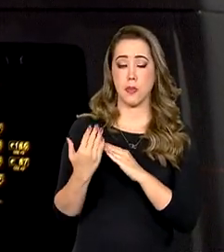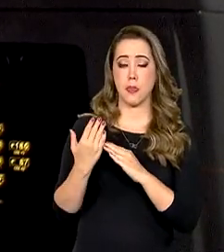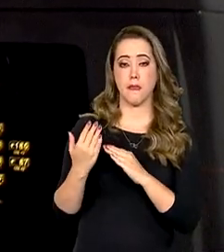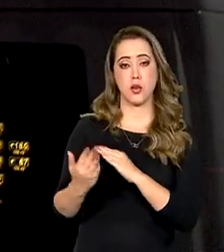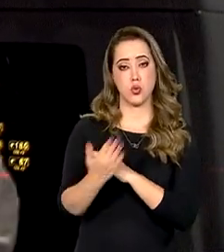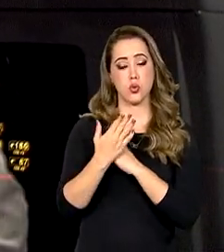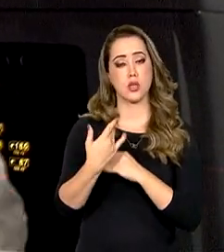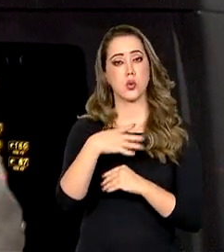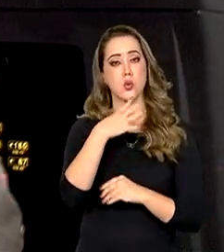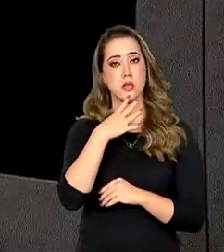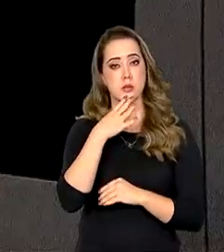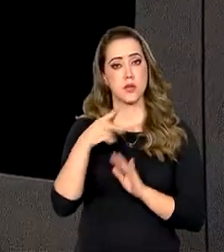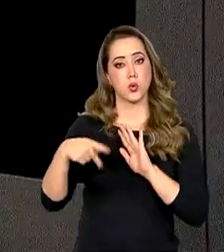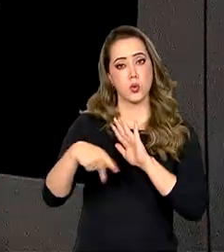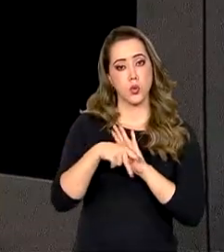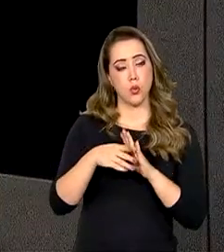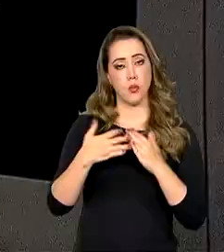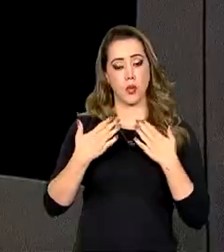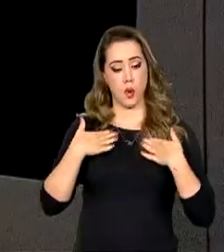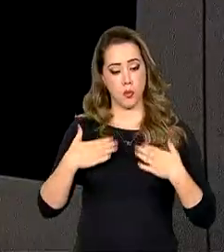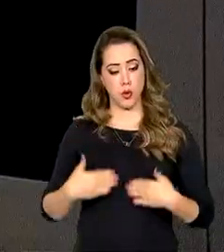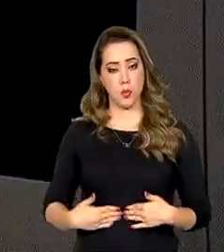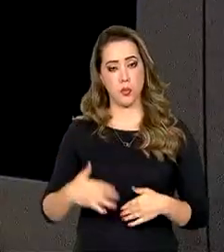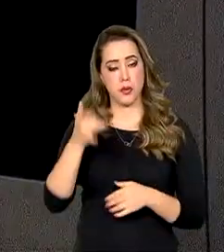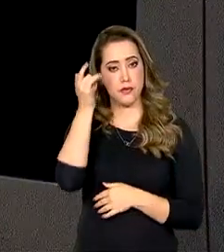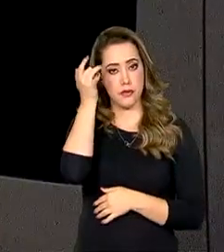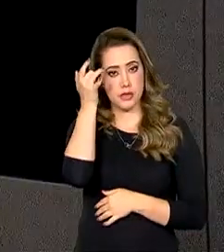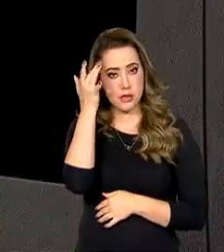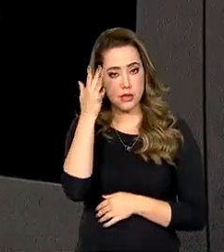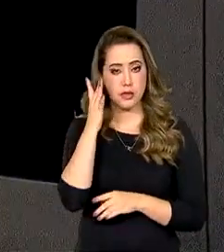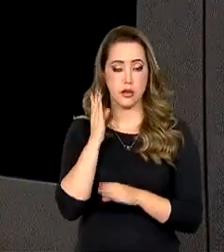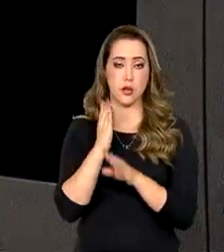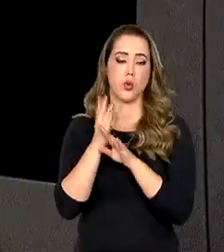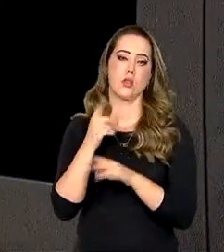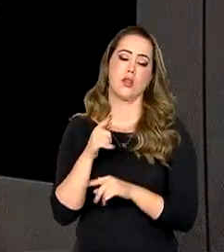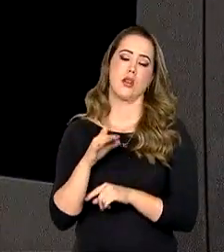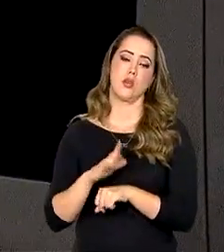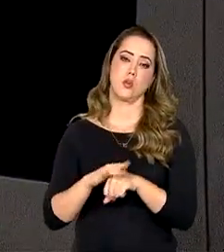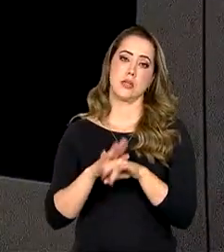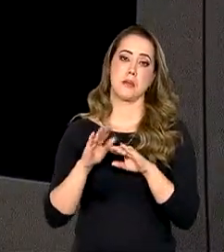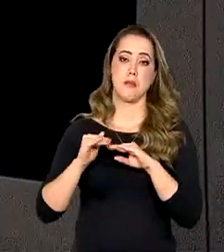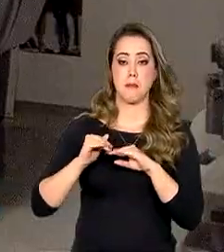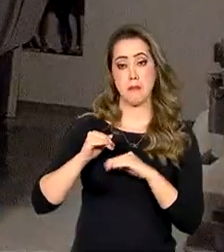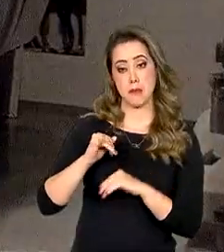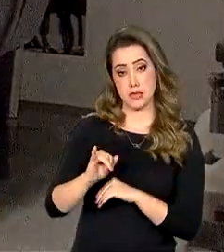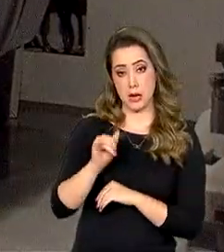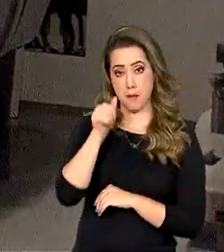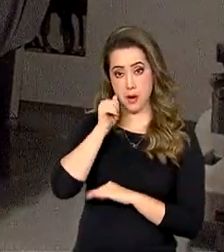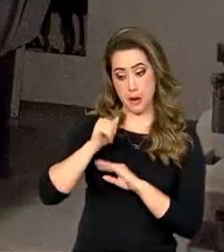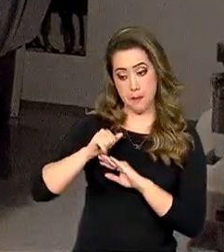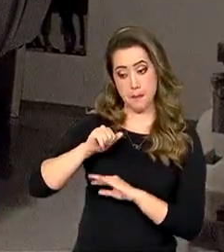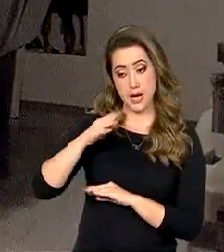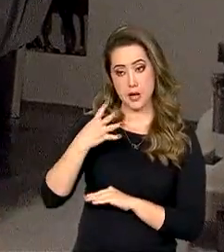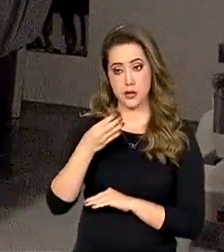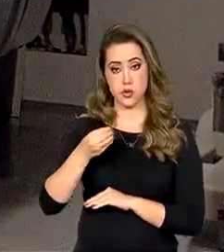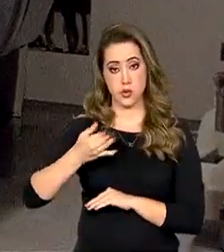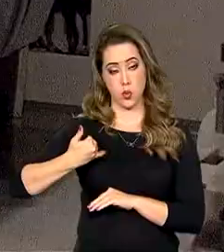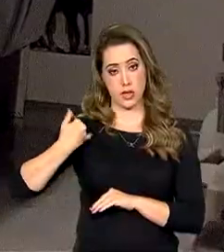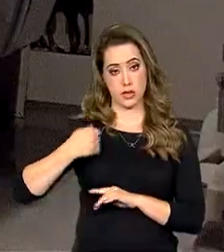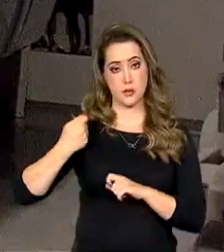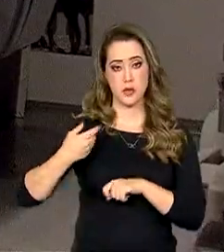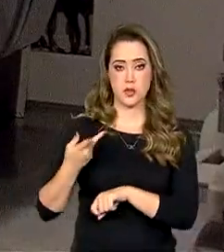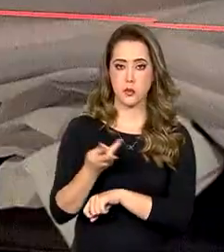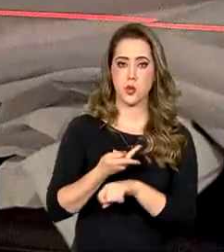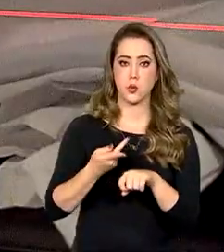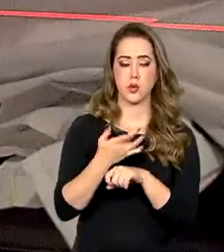facilita a descoberta da doença. Mas toda mulher com 40 anos ou mais de idade deve procurar um serviço